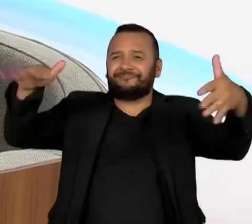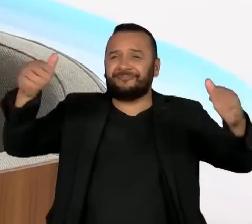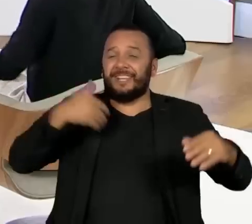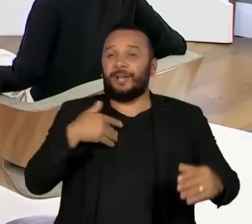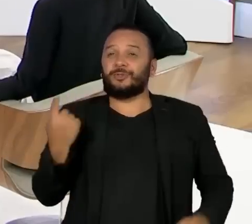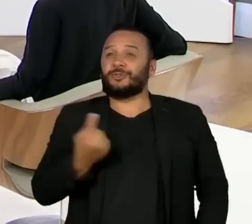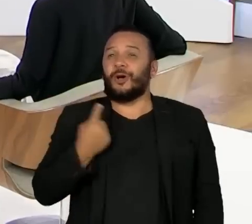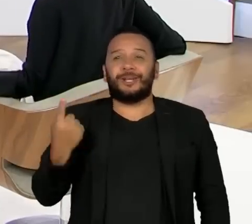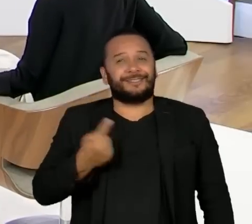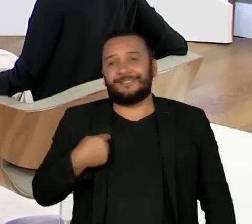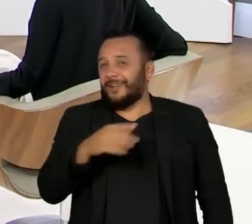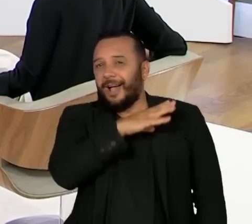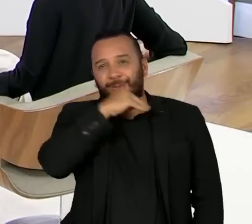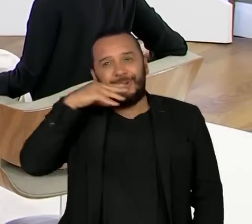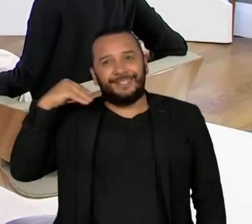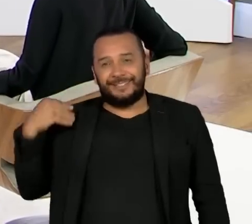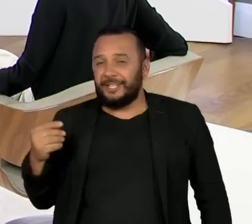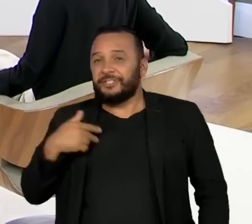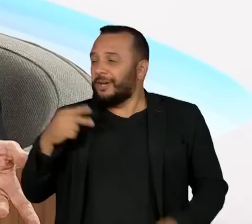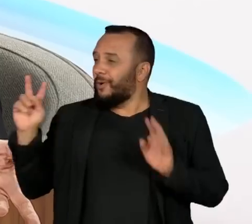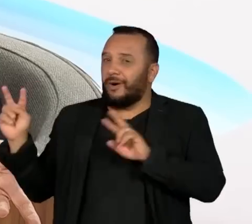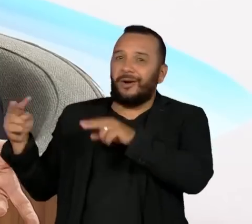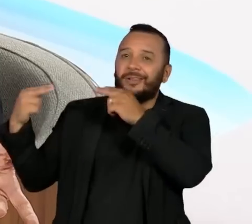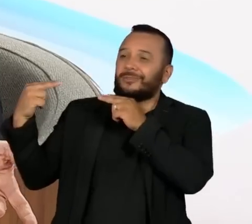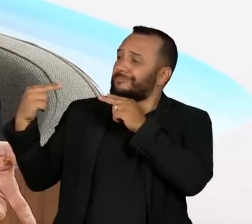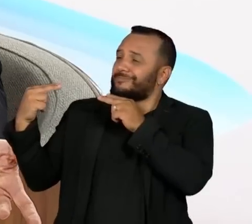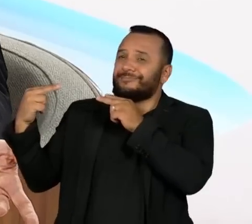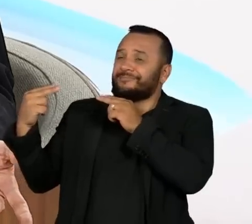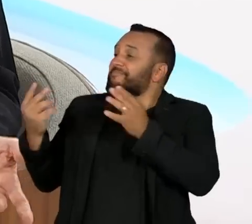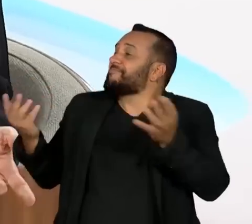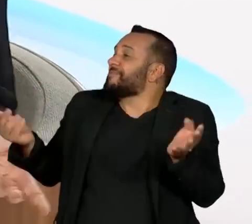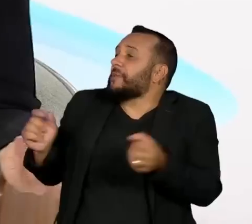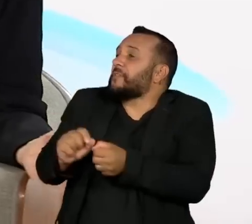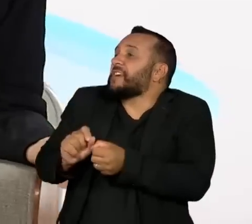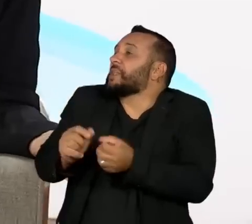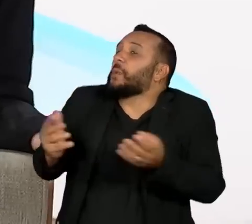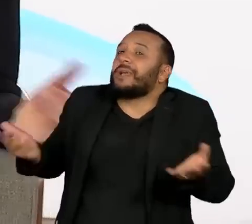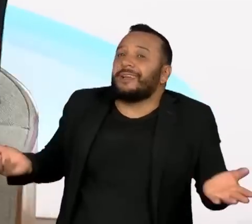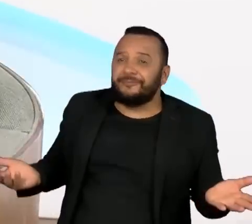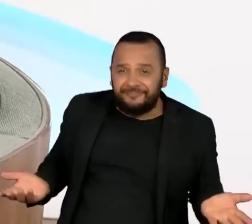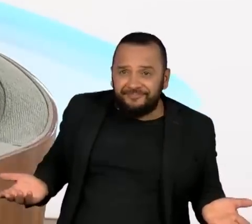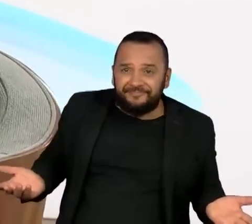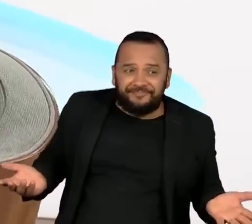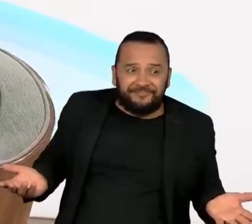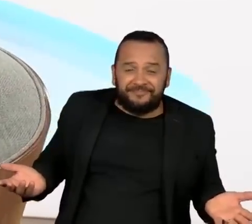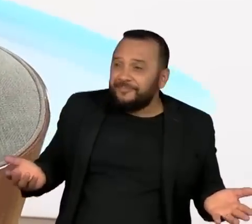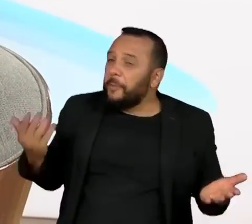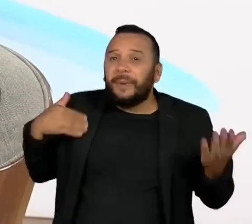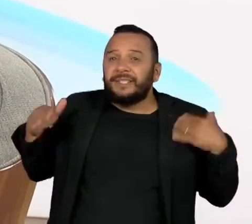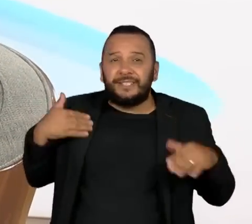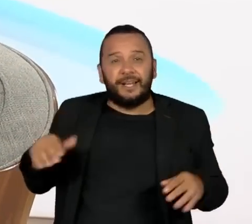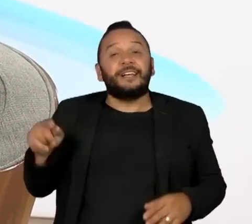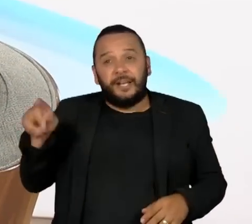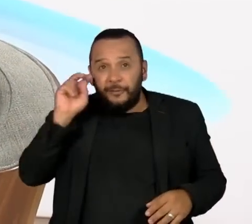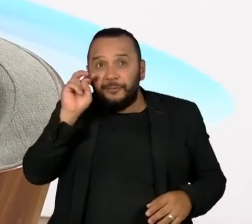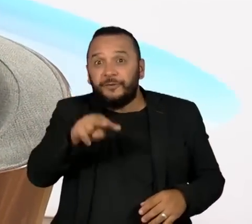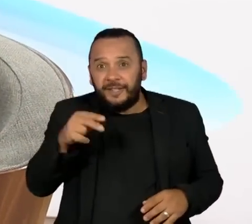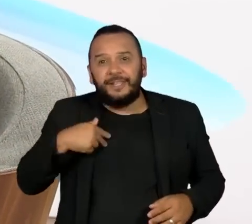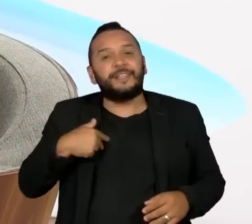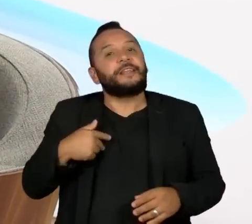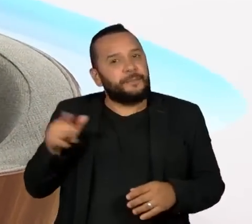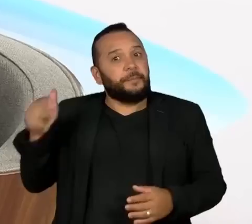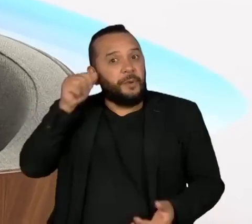para o Andrucha e ele para mim, e a gente é senhor, hoje em dia. Outro dia eu vi uma foto do Andrucha jovem, um